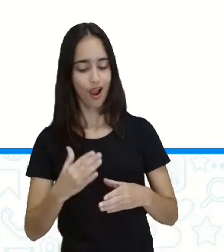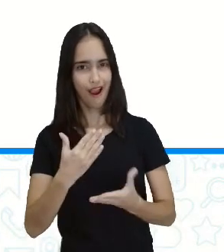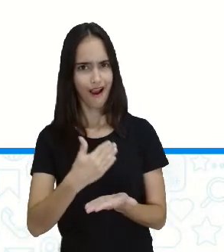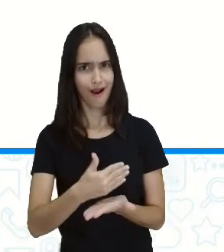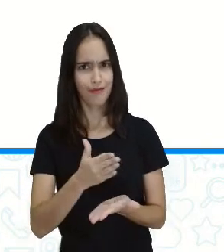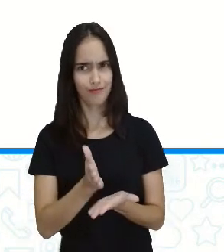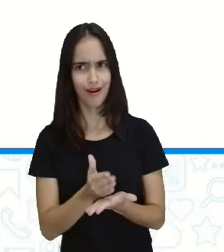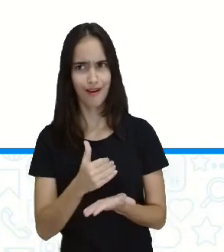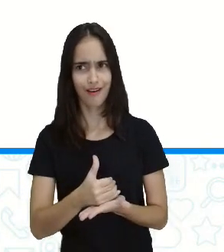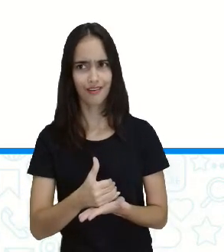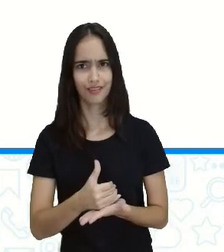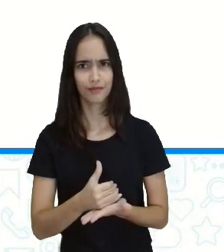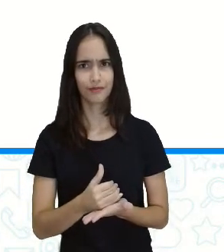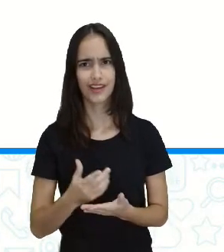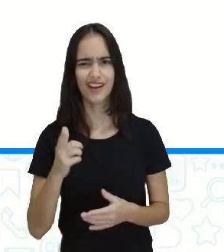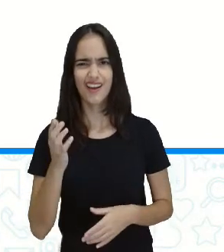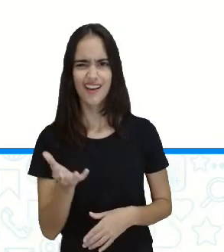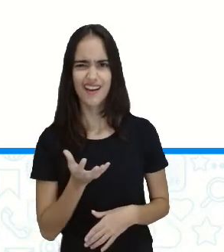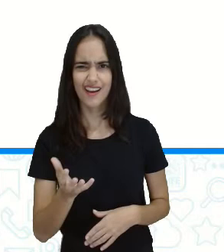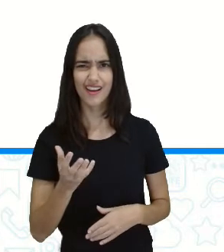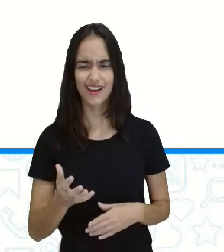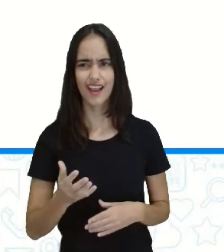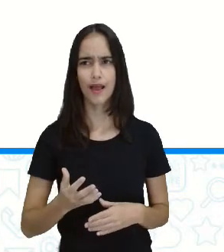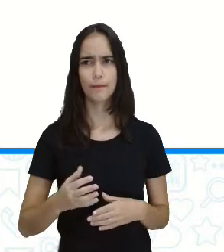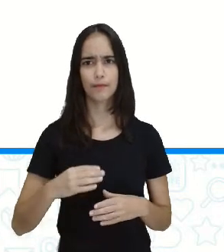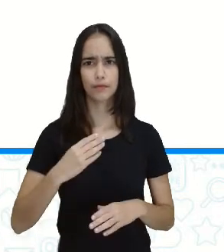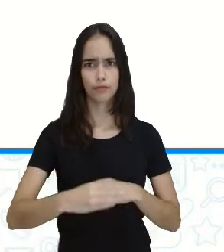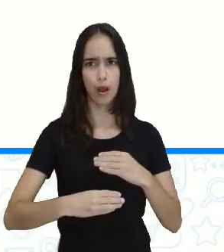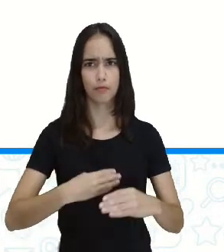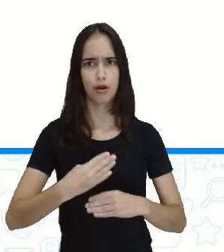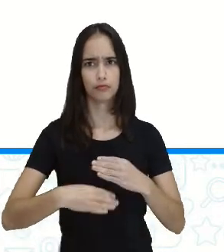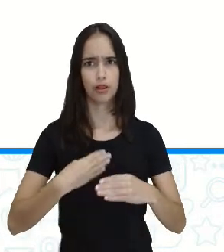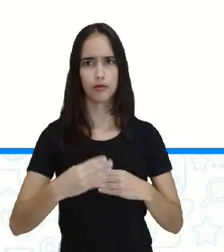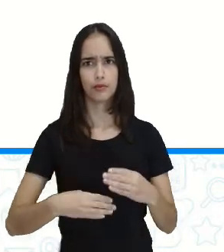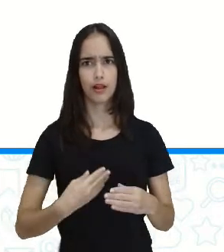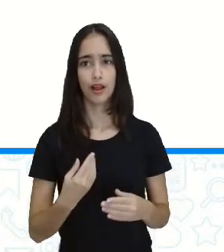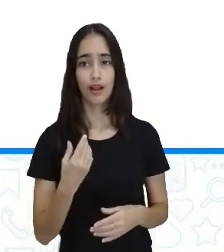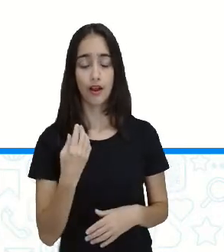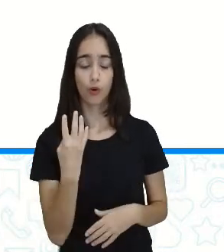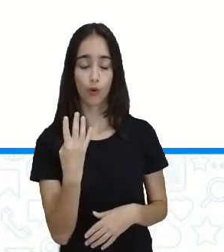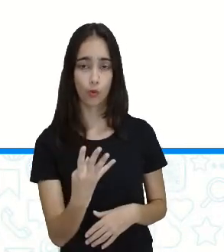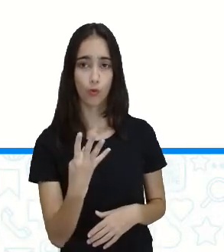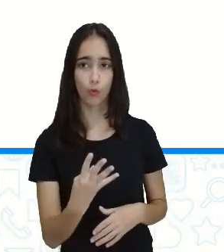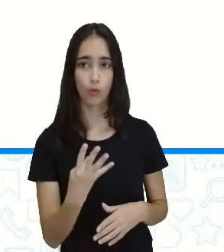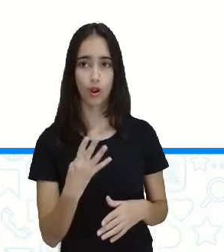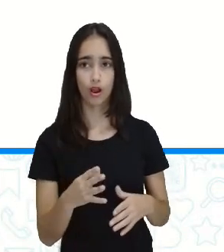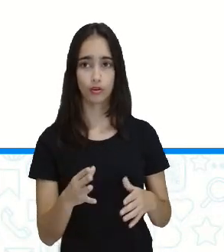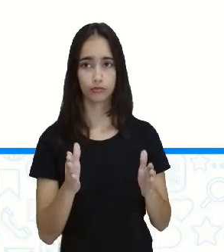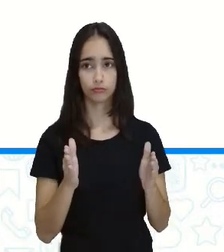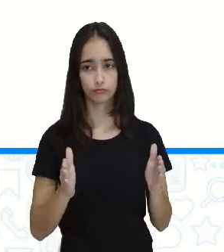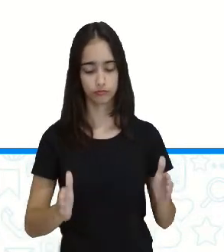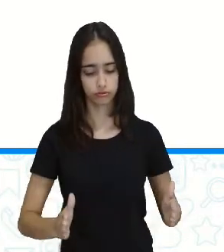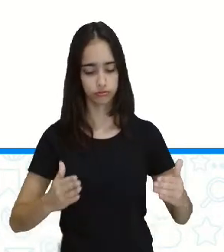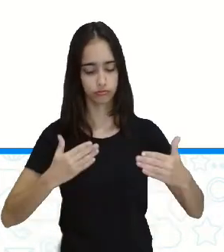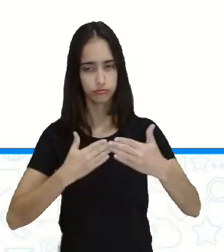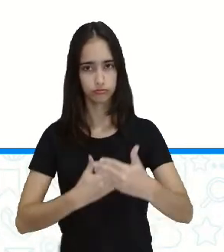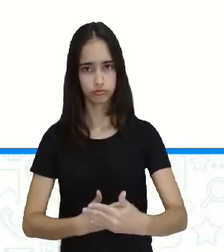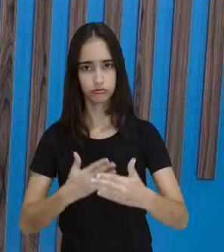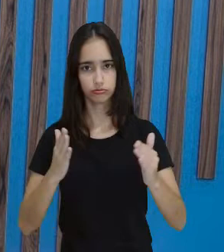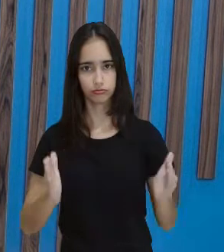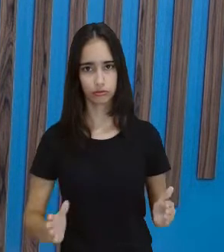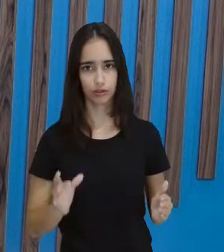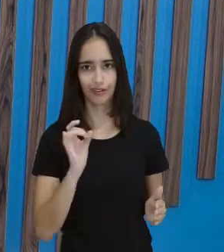com 4 unidades. Quantas caixas ela irá precisar? Então, Esther, ela